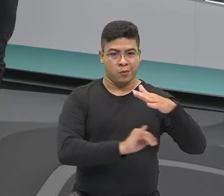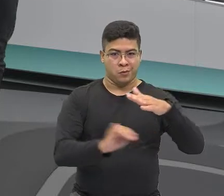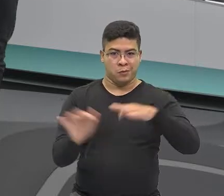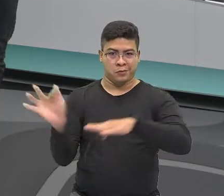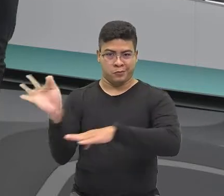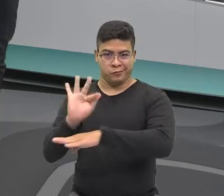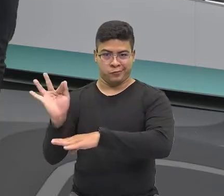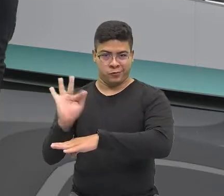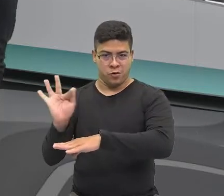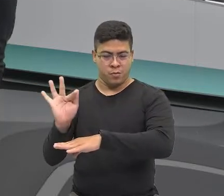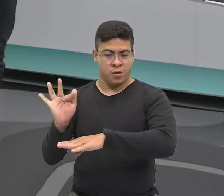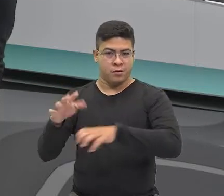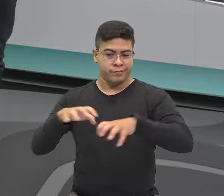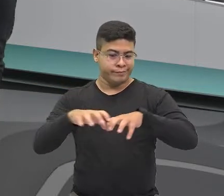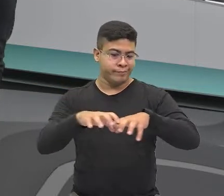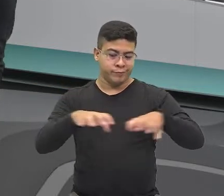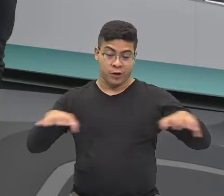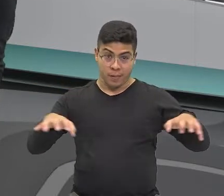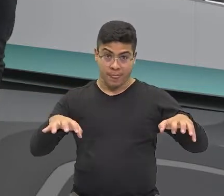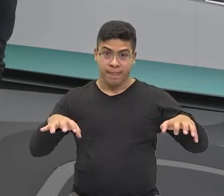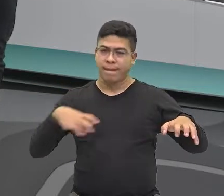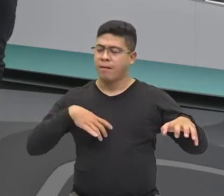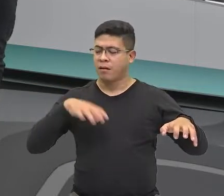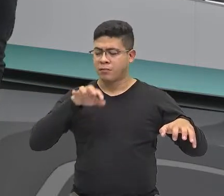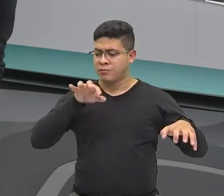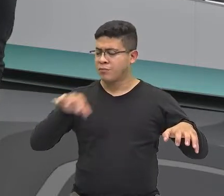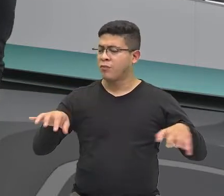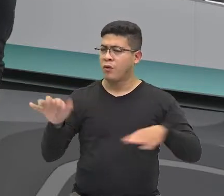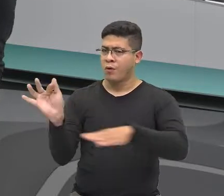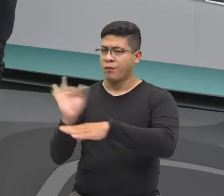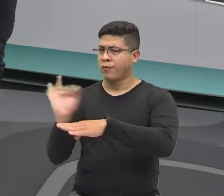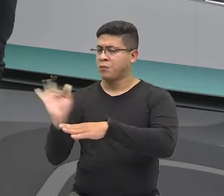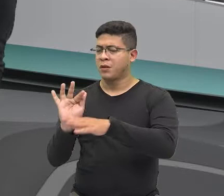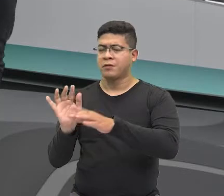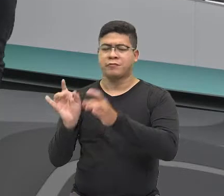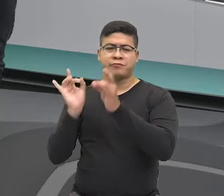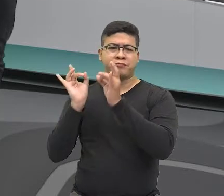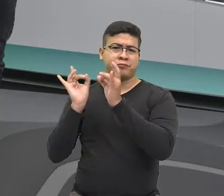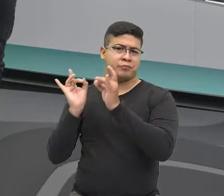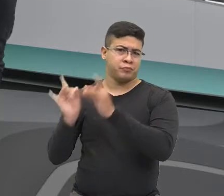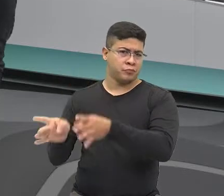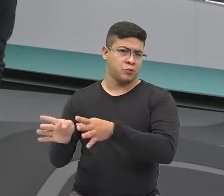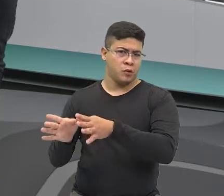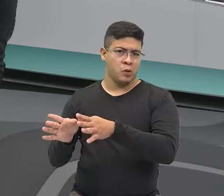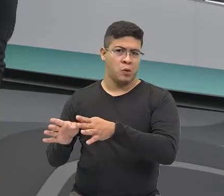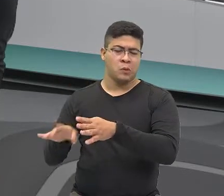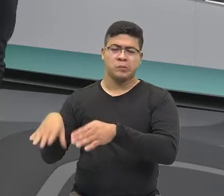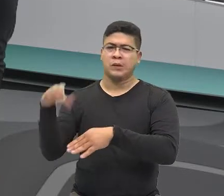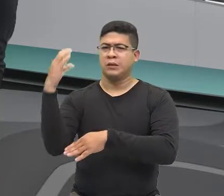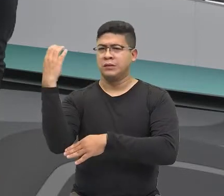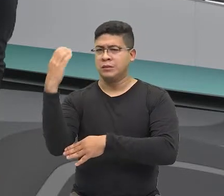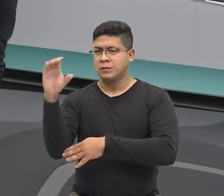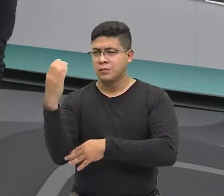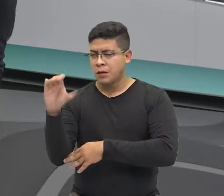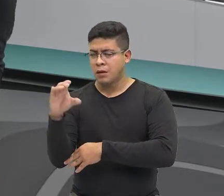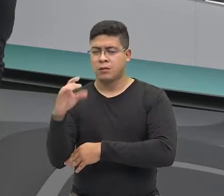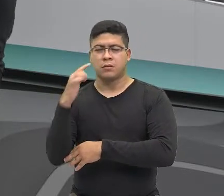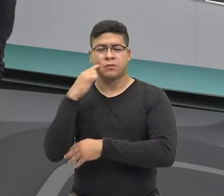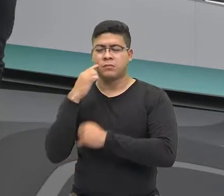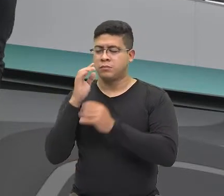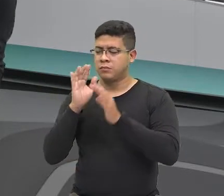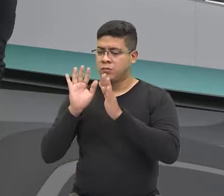ou seja, eles abandonaram aquela linguagem ali, uma linguagem mais culta, né? Uma linguagem